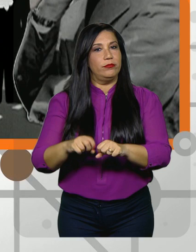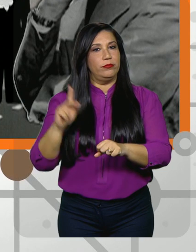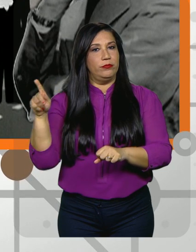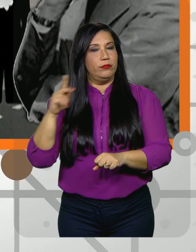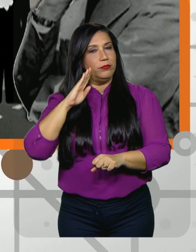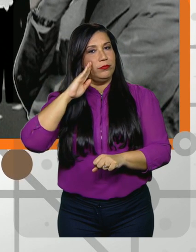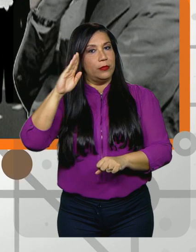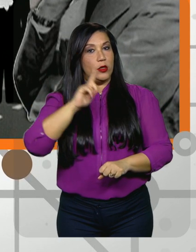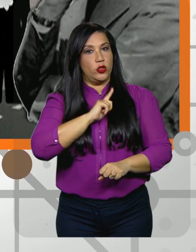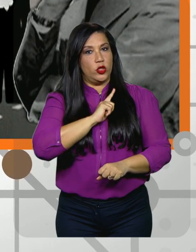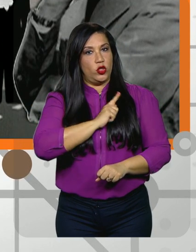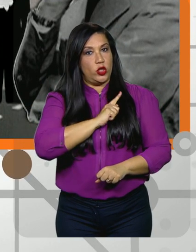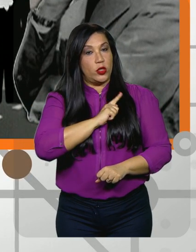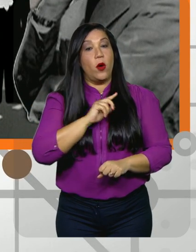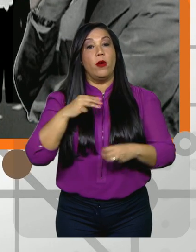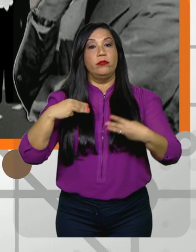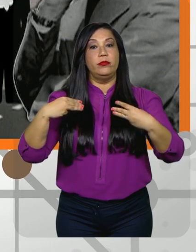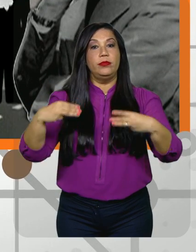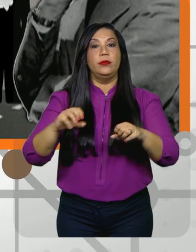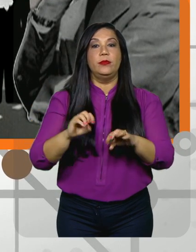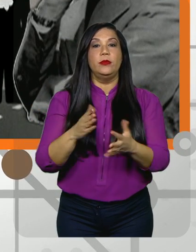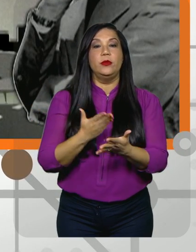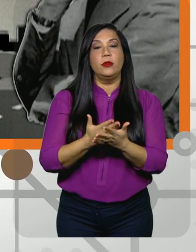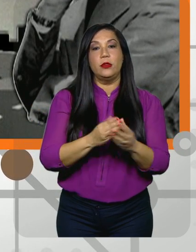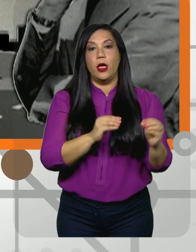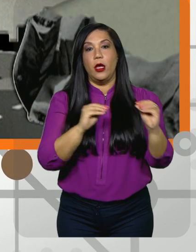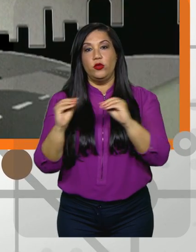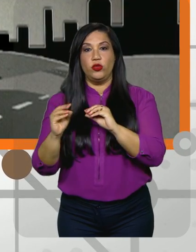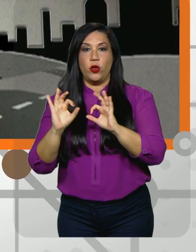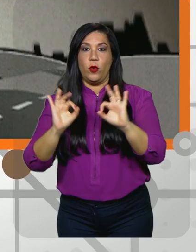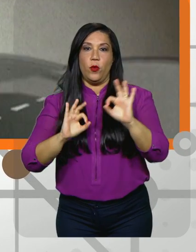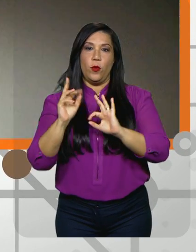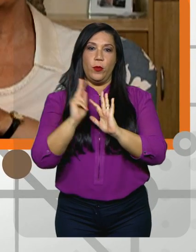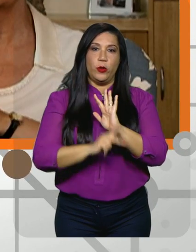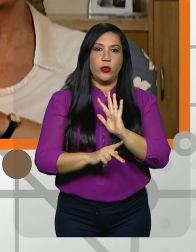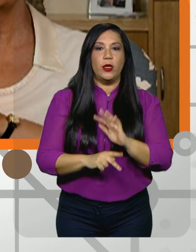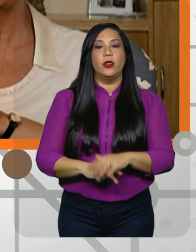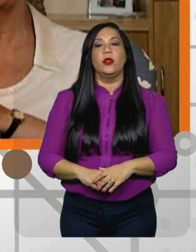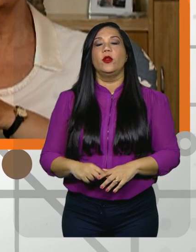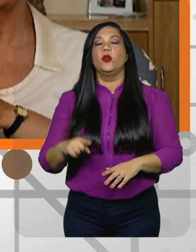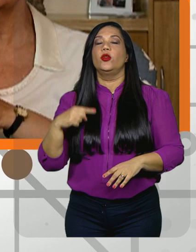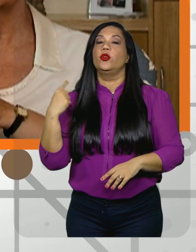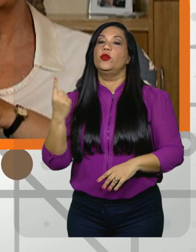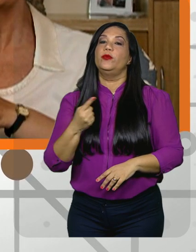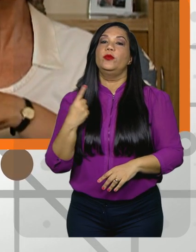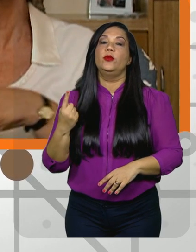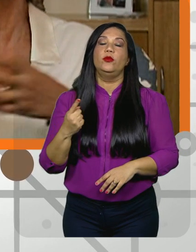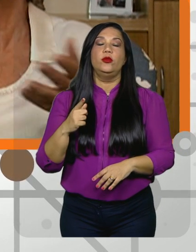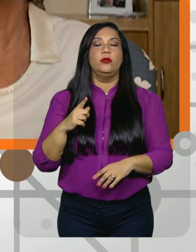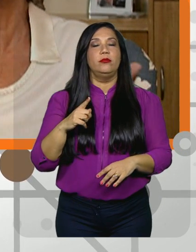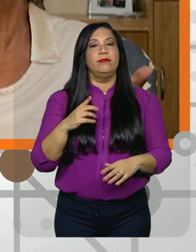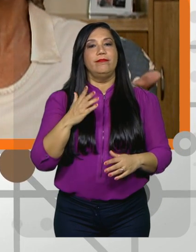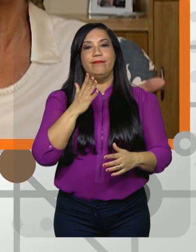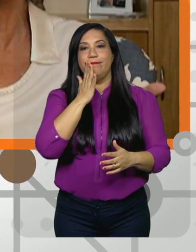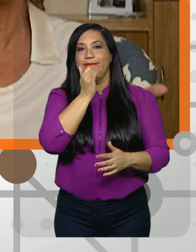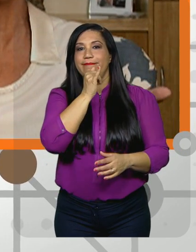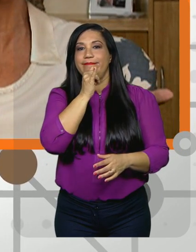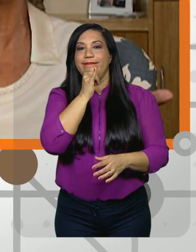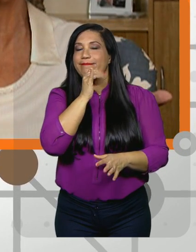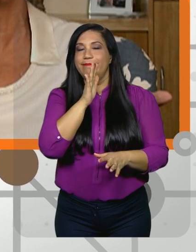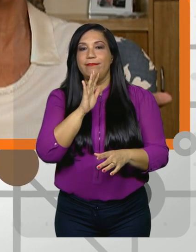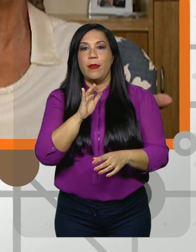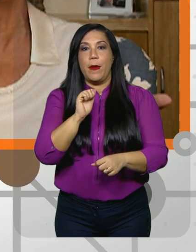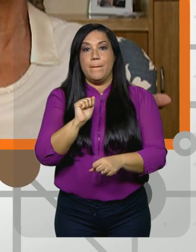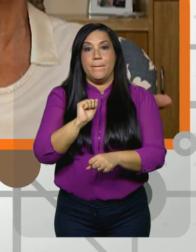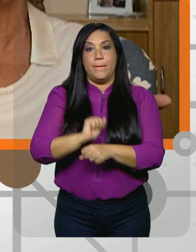Entretanto, o Ministério da Educação intervém e adia seu projeto. A gente tem a interrupção da formação